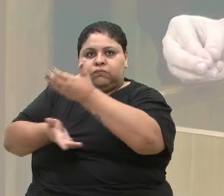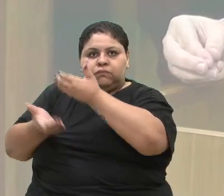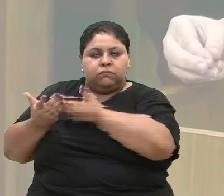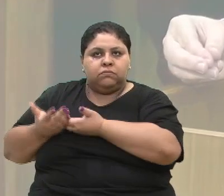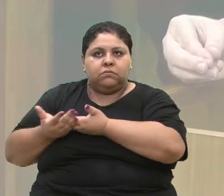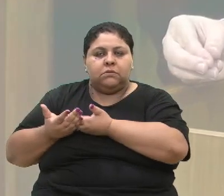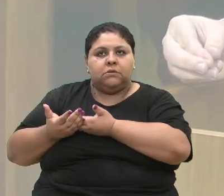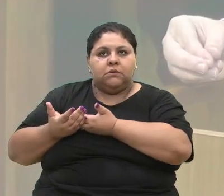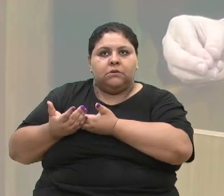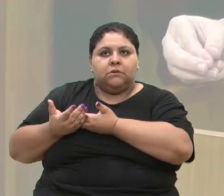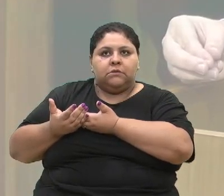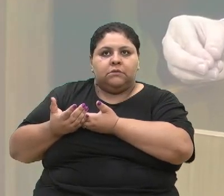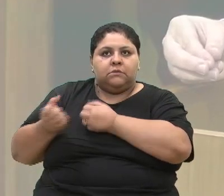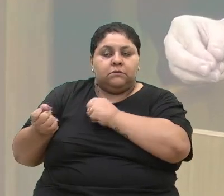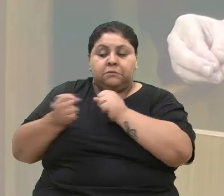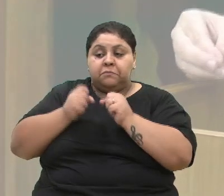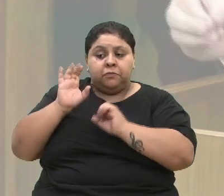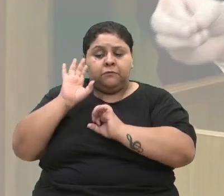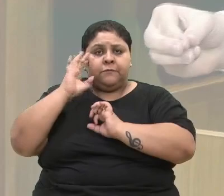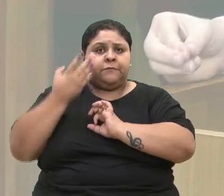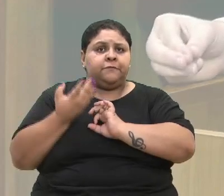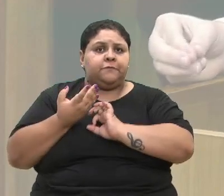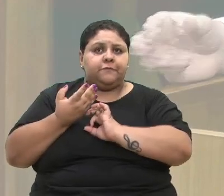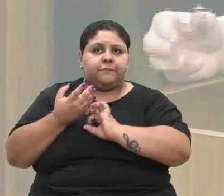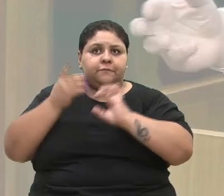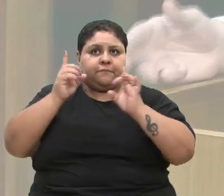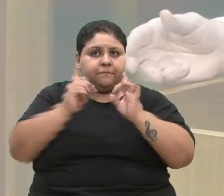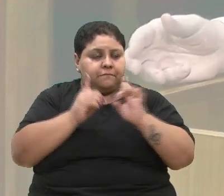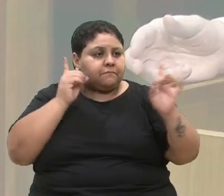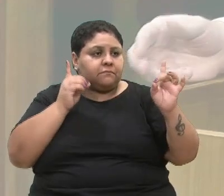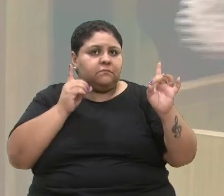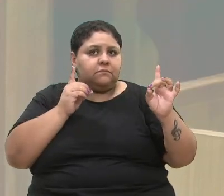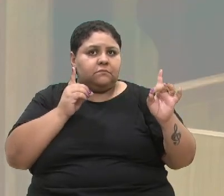Cadori, eles podem ser resolvidos num diagnóstico por